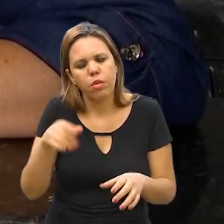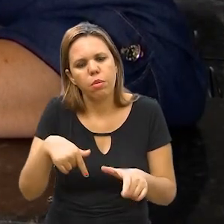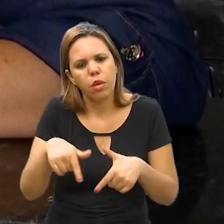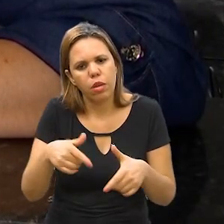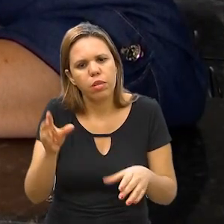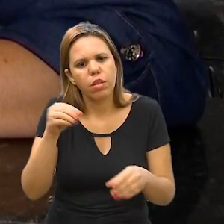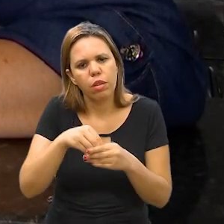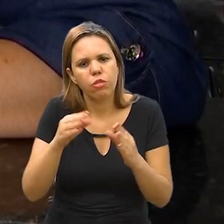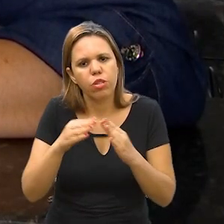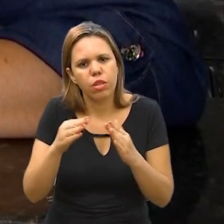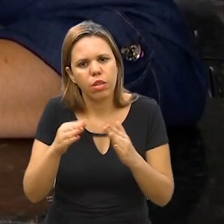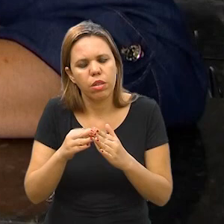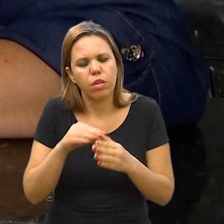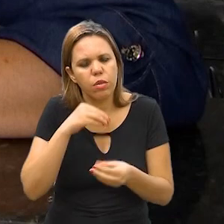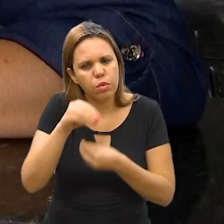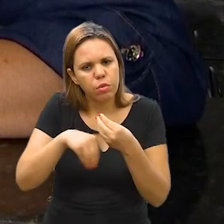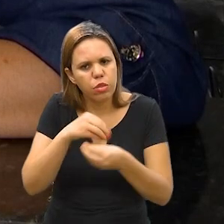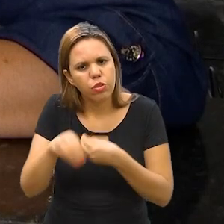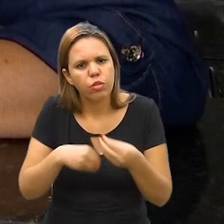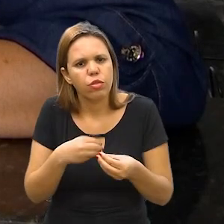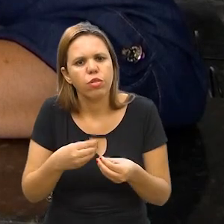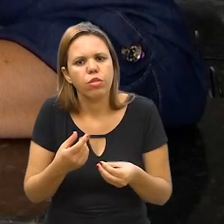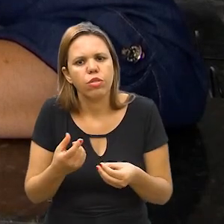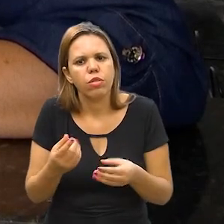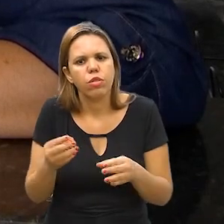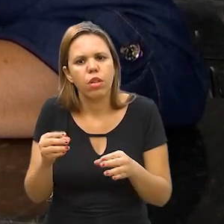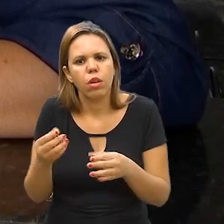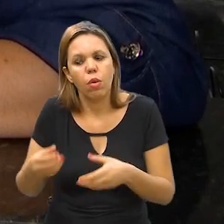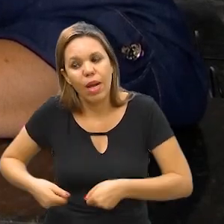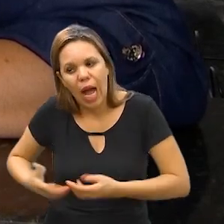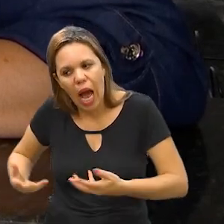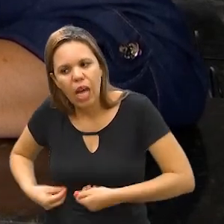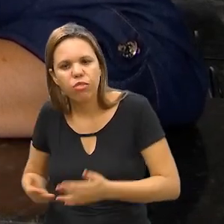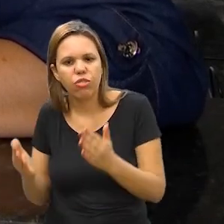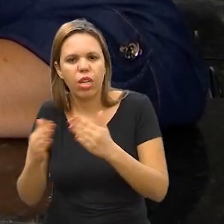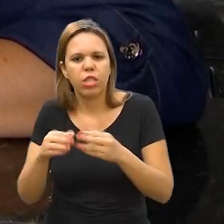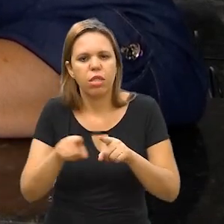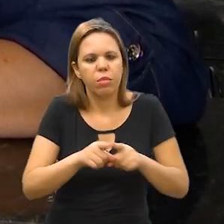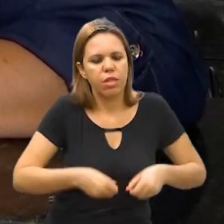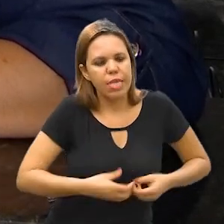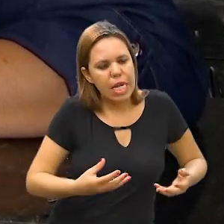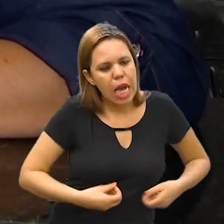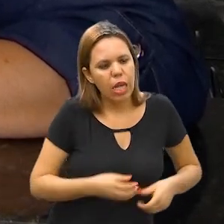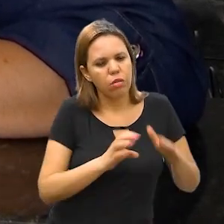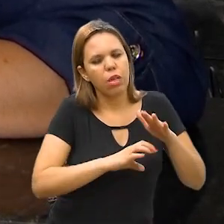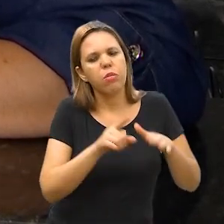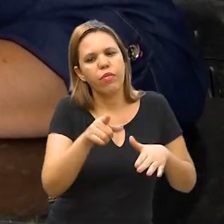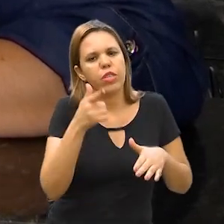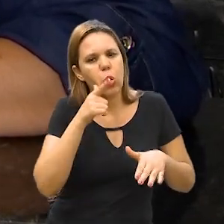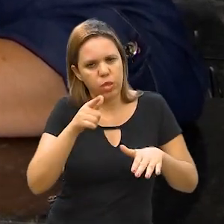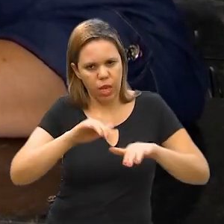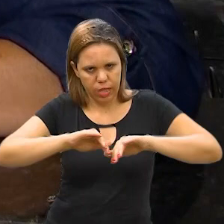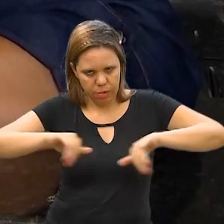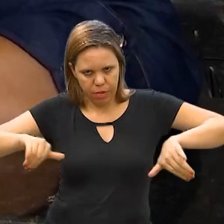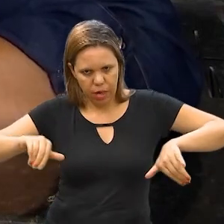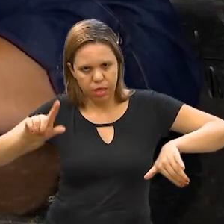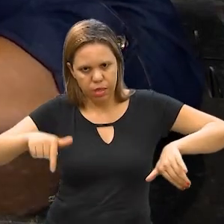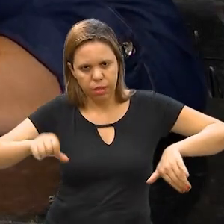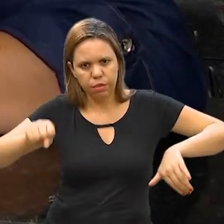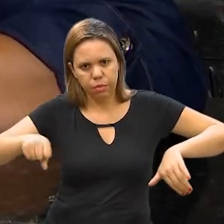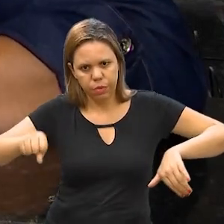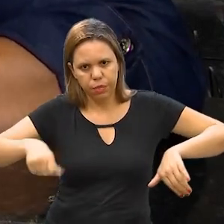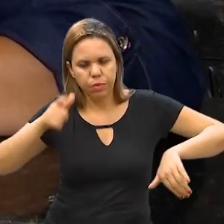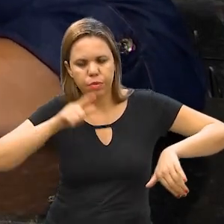trabalhando dentro de casa, acabam misturando as despesas de casa com as despesas da empresa. Você consegue separar? Sim,